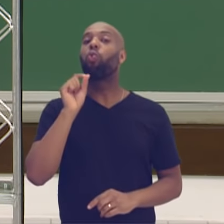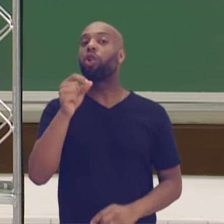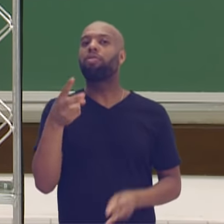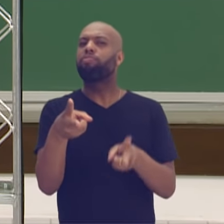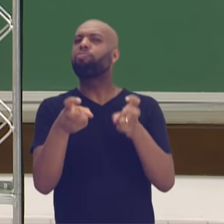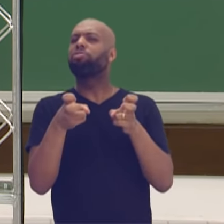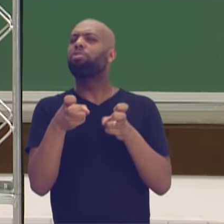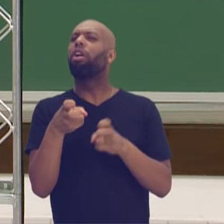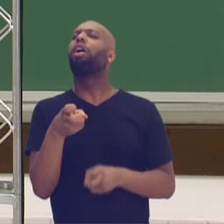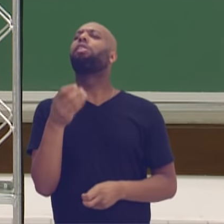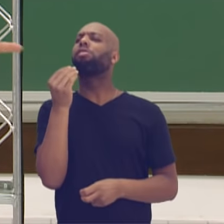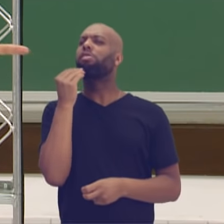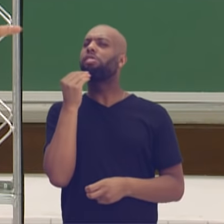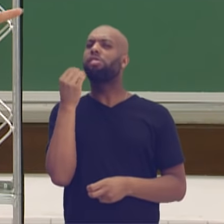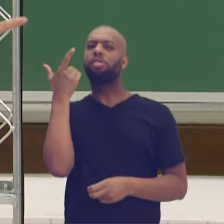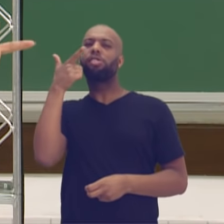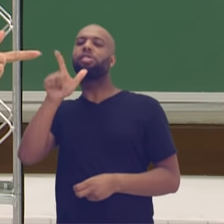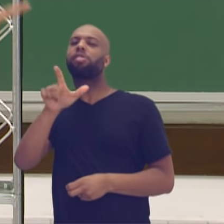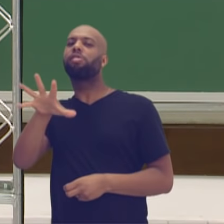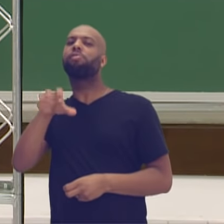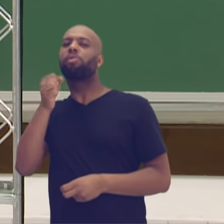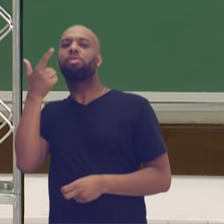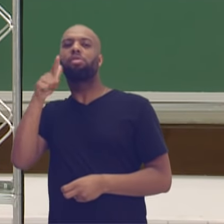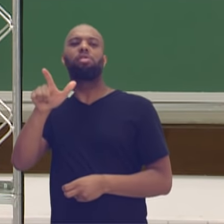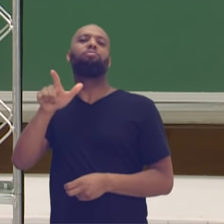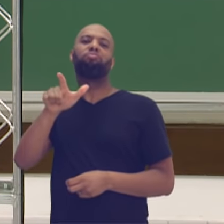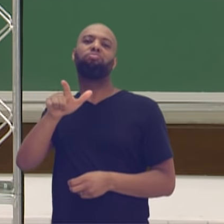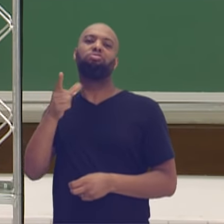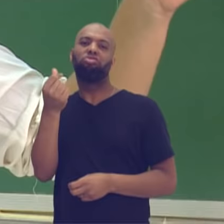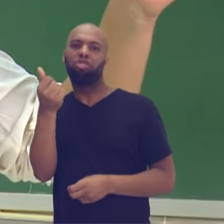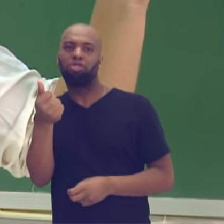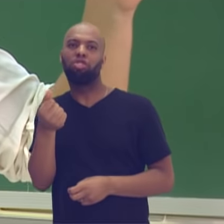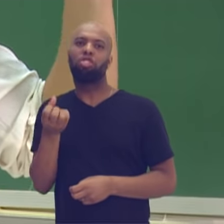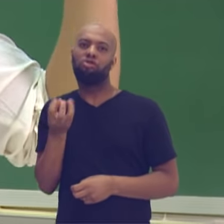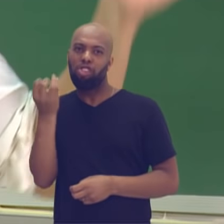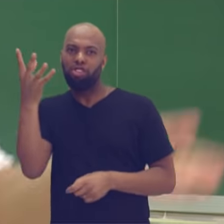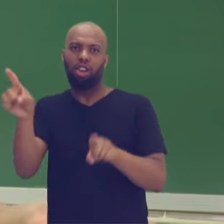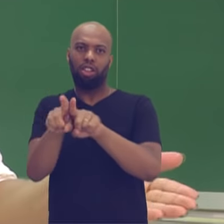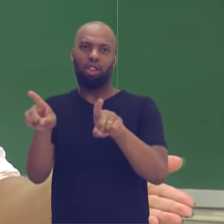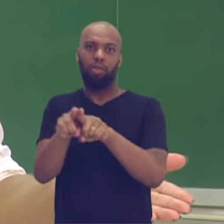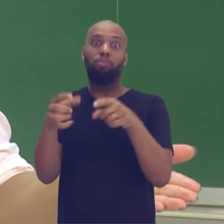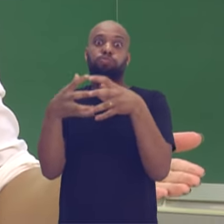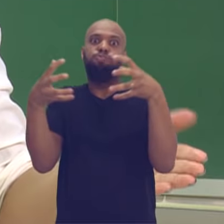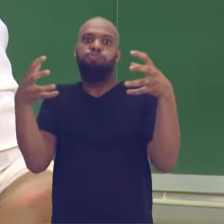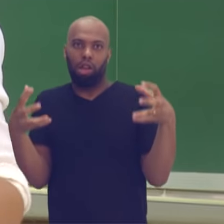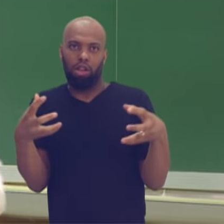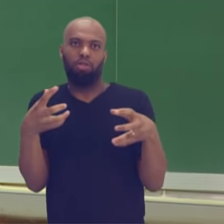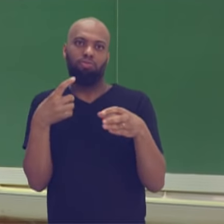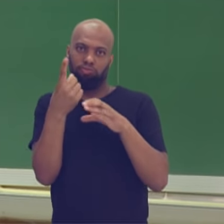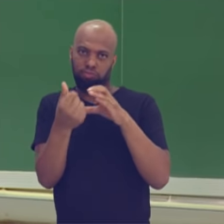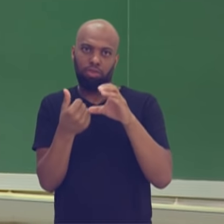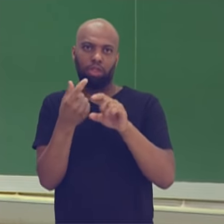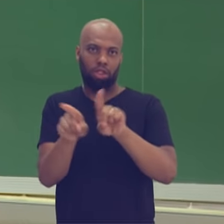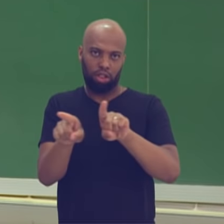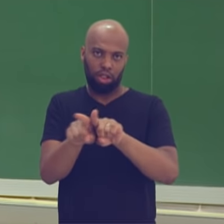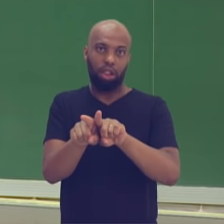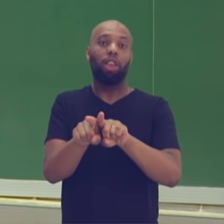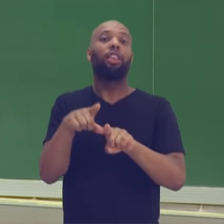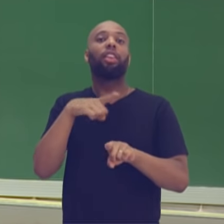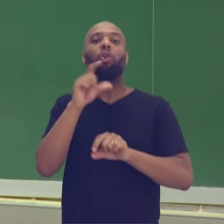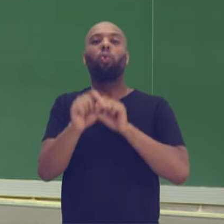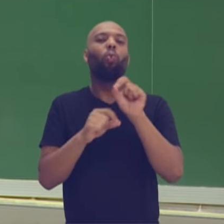ganhar dinheiro com todas essas viagens, né, e a possibilidade grande ali de aumentar o seu capital. E ele também vai